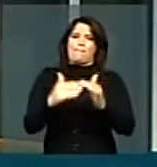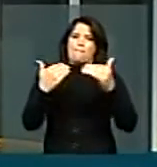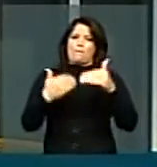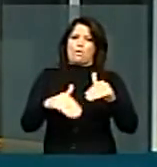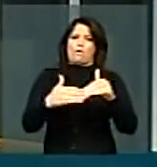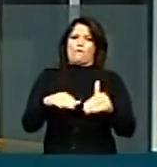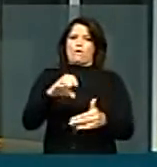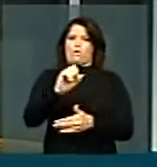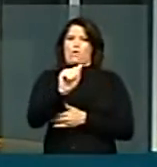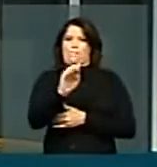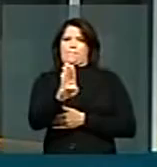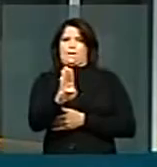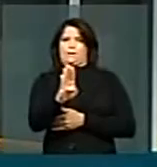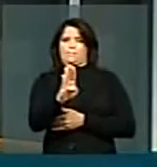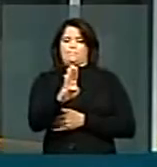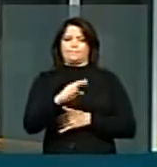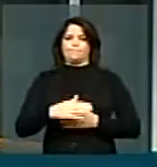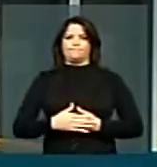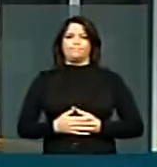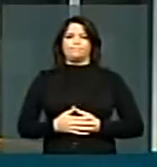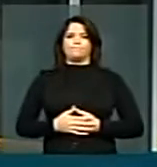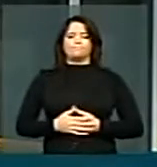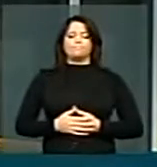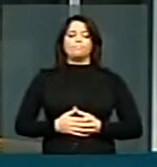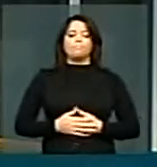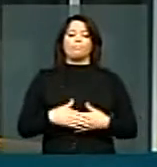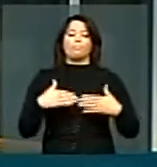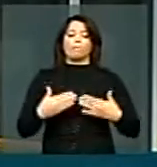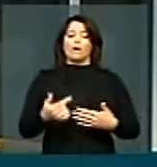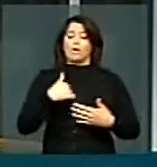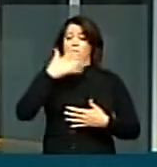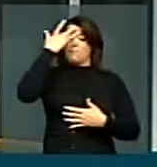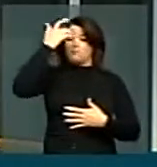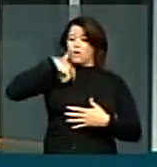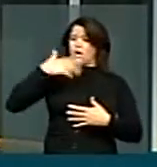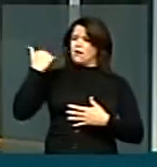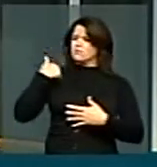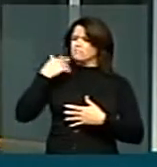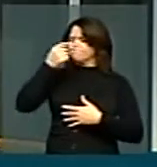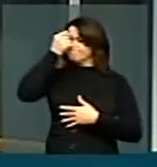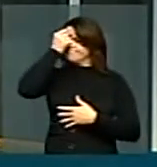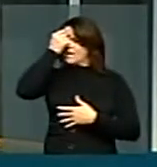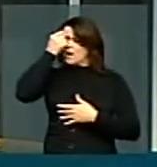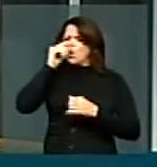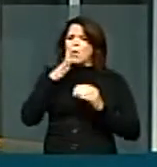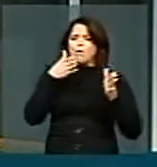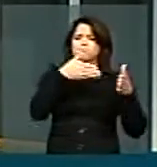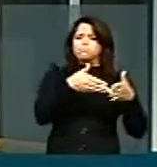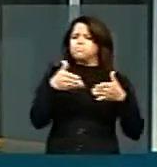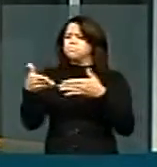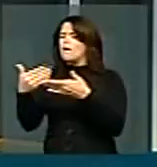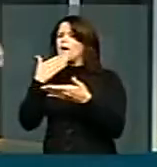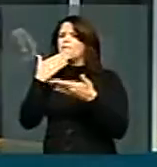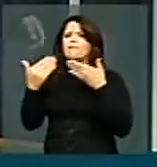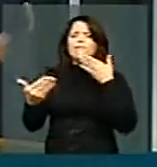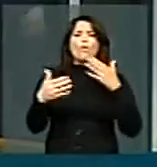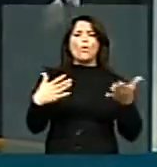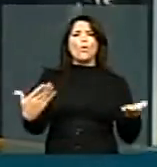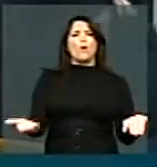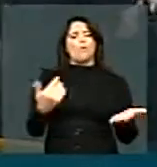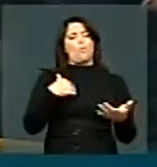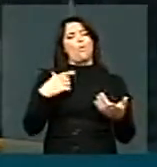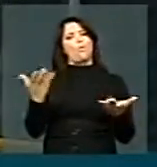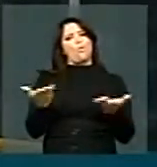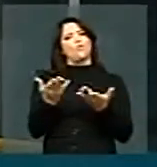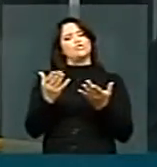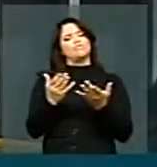do exame da ordem. Como um daqueles que não tinha formado a convicção, eu hoje posso dizer sim que